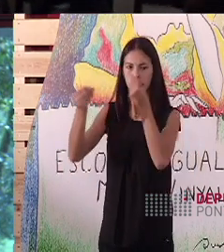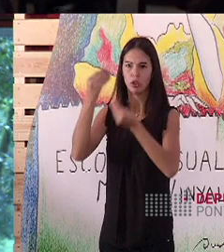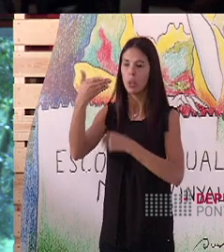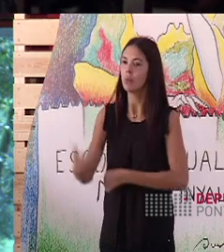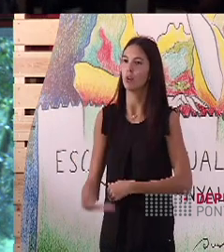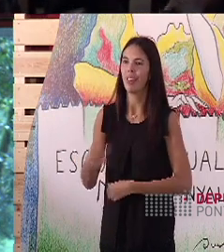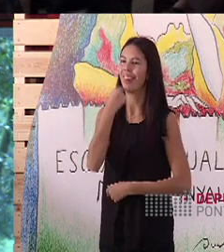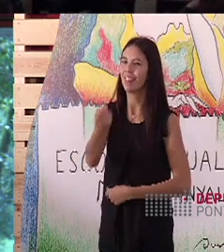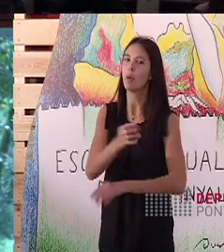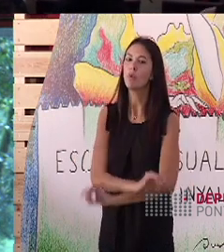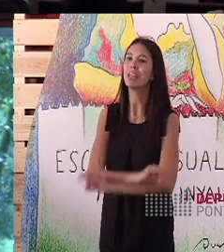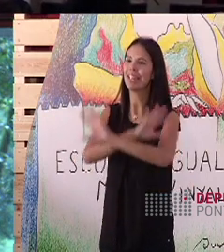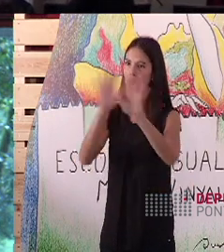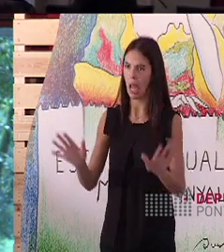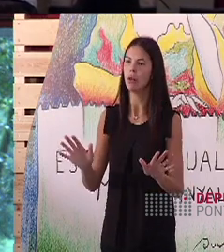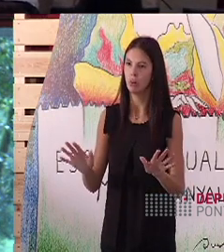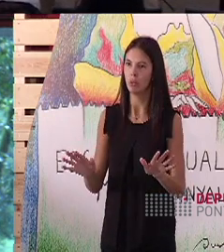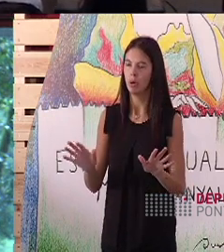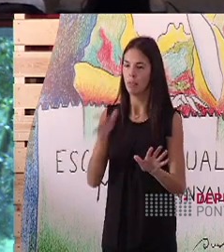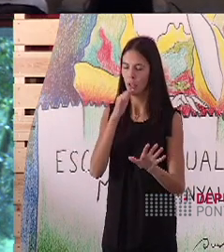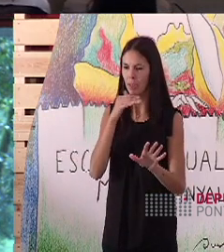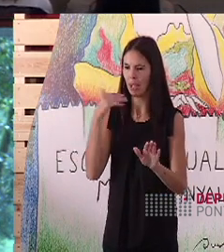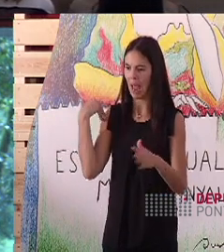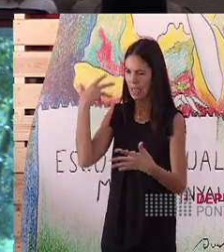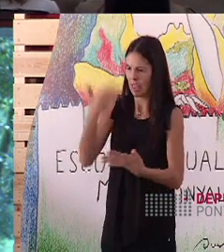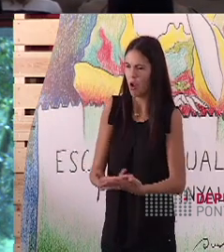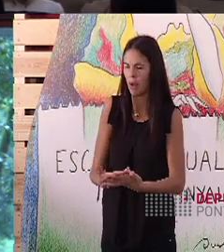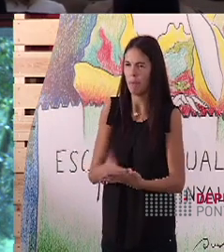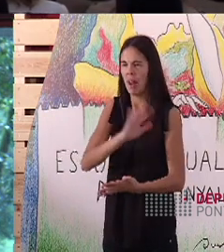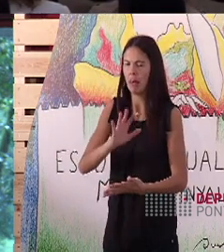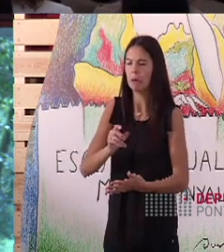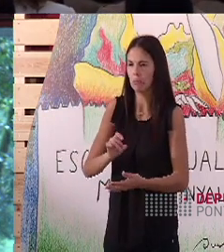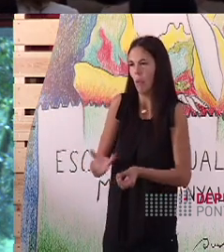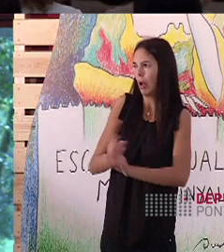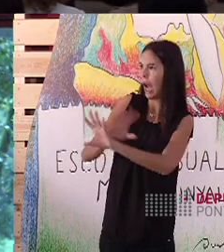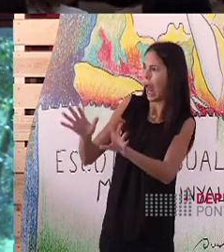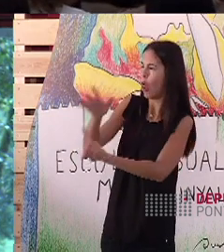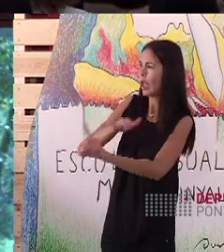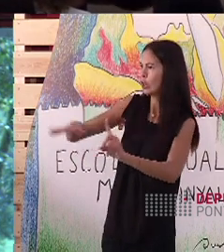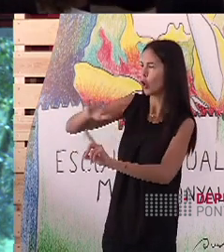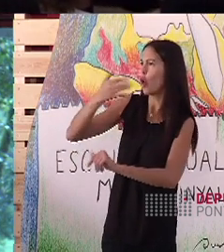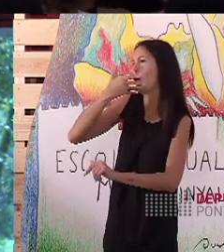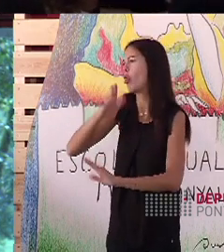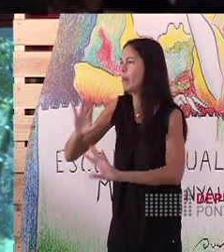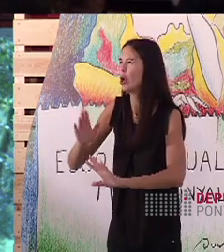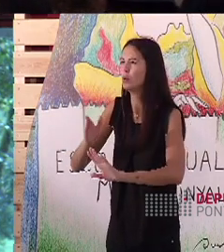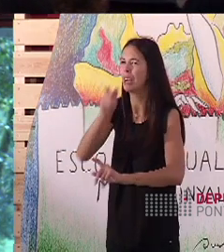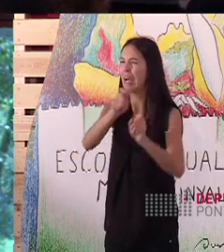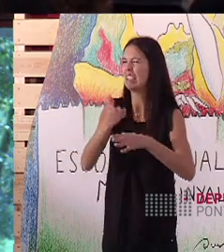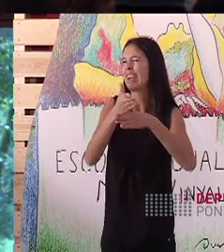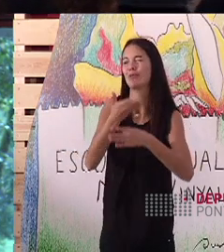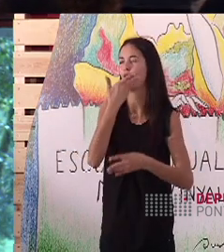digamos moi claro todas, porque... Ata agora é como que se daba por feito, que o teu círculo coñecía, pero o resto da xente